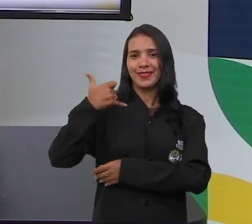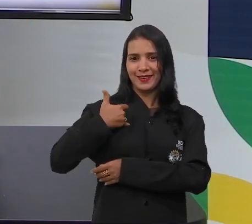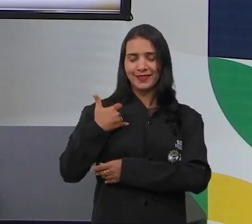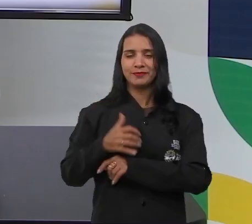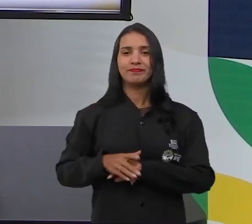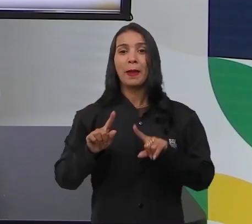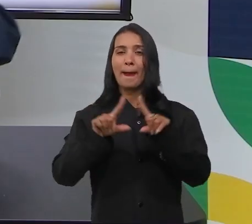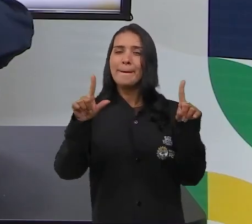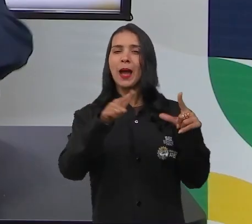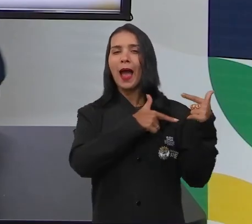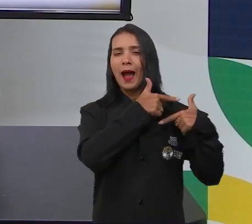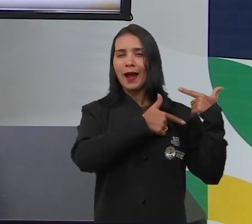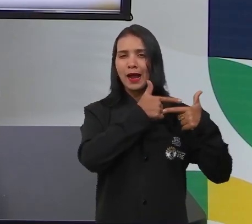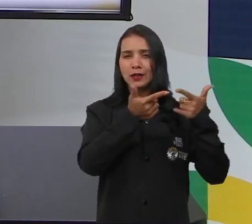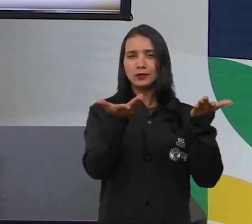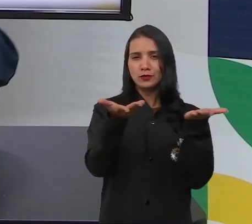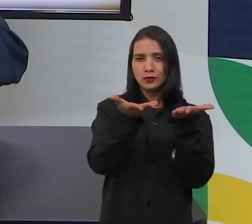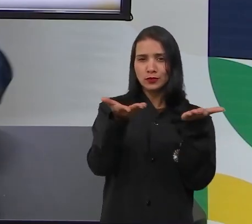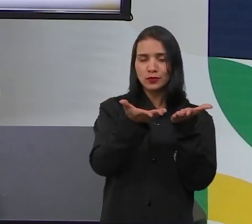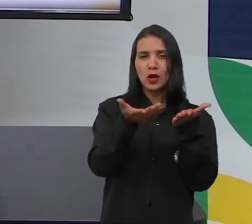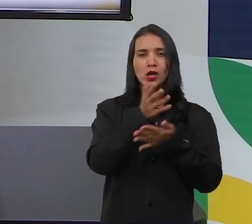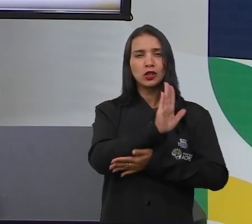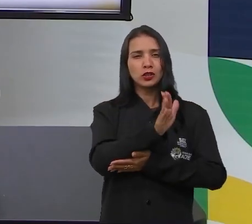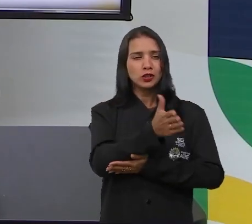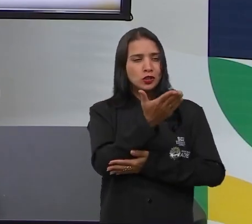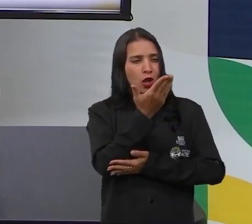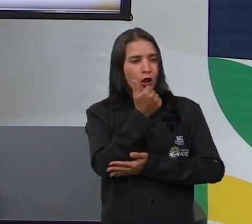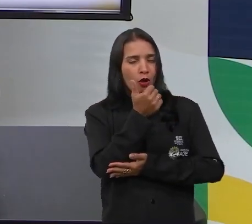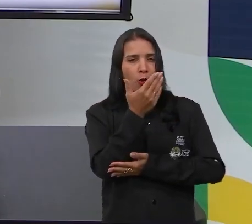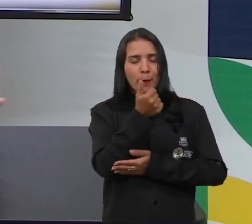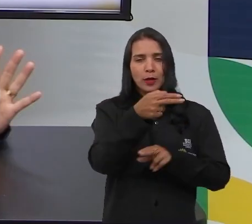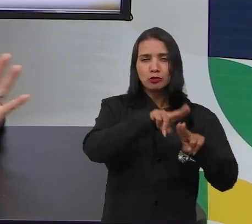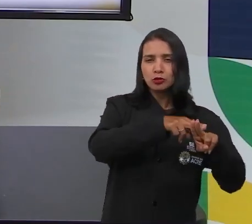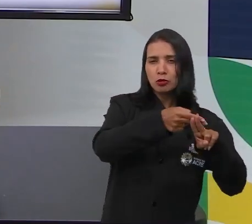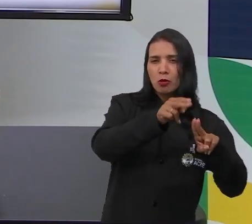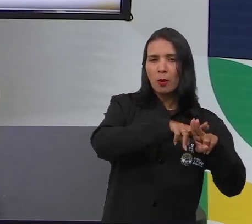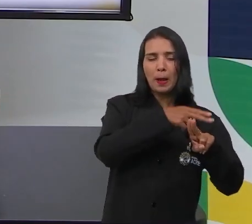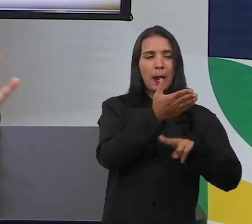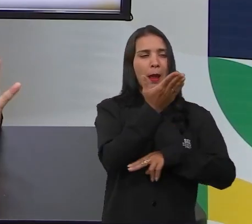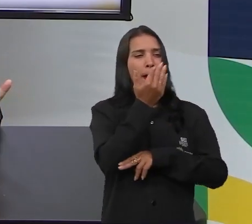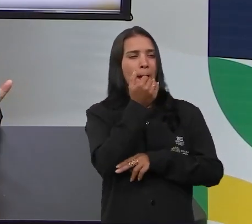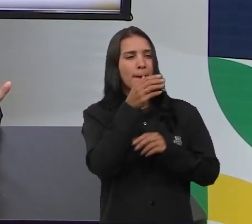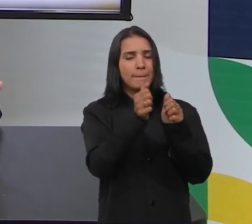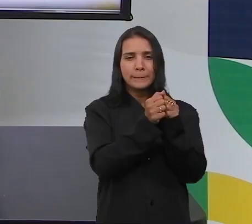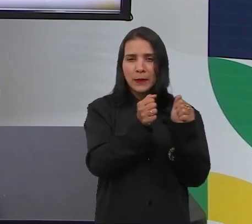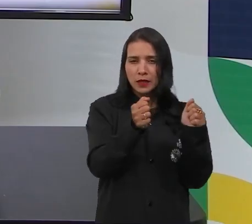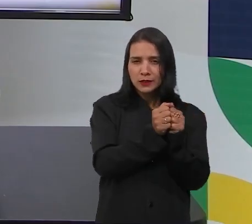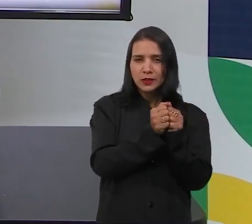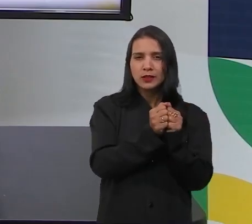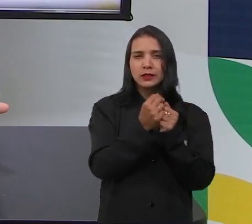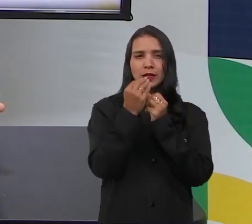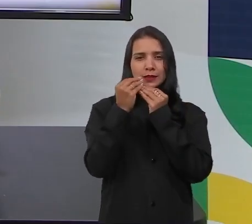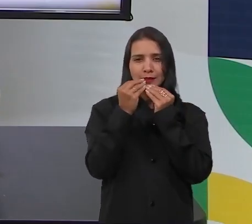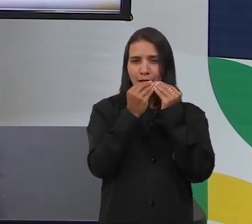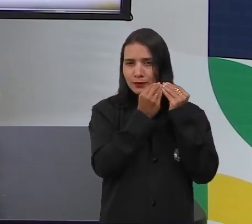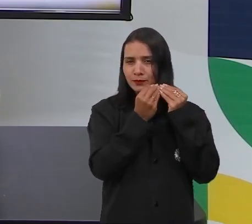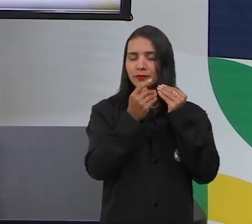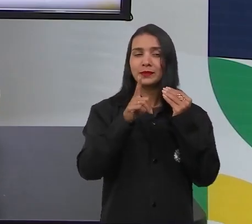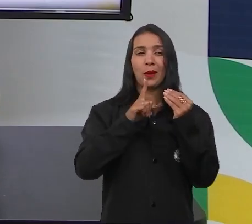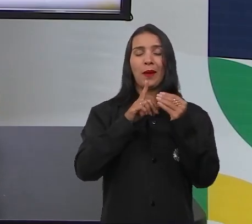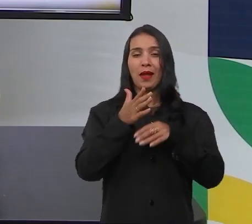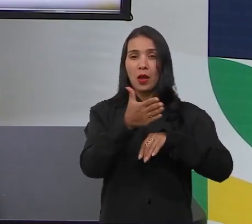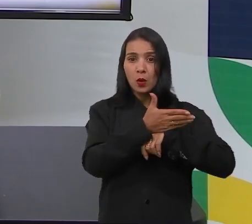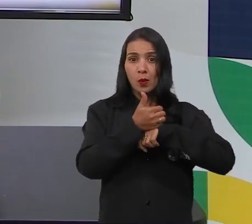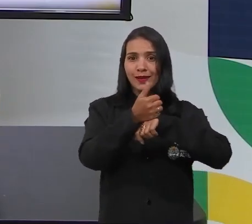comendo ali, tomando Nescau, comendo biscoito, né, comendo chips, né? Infelizmente a gente não tem essa mesma qualidade